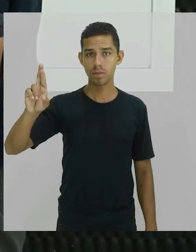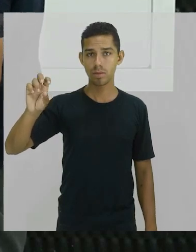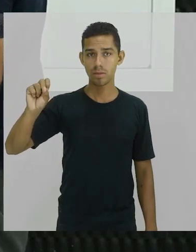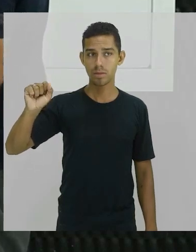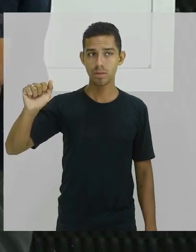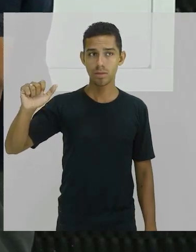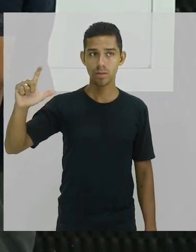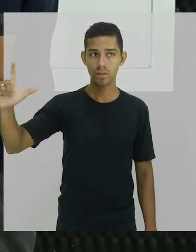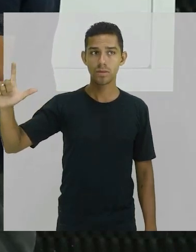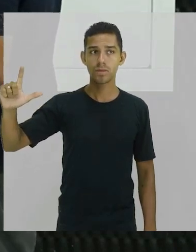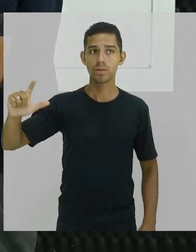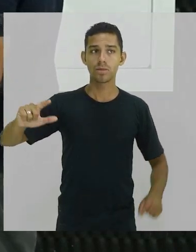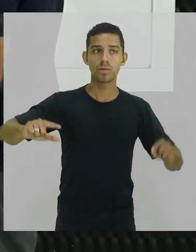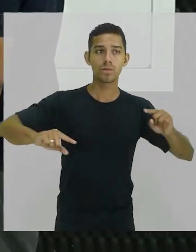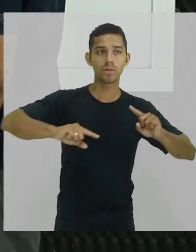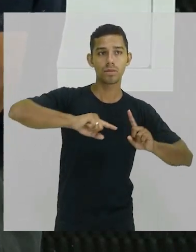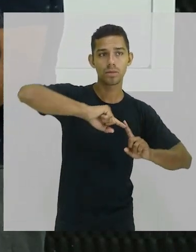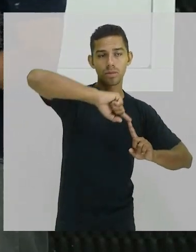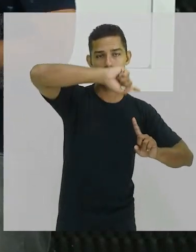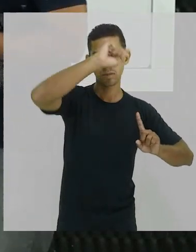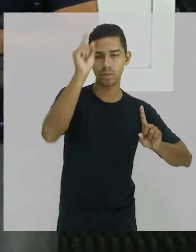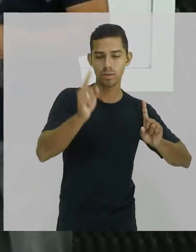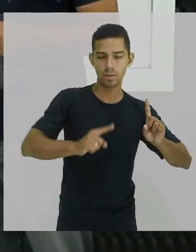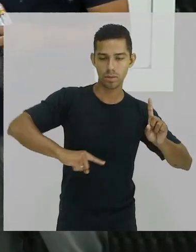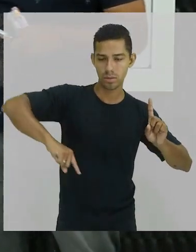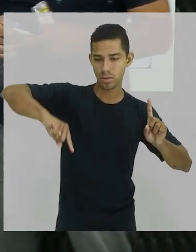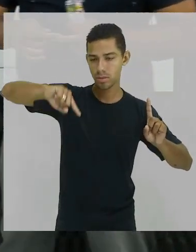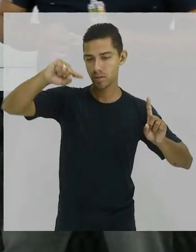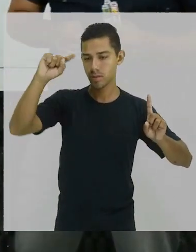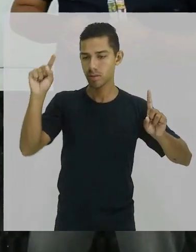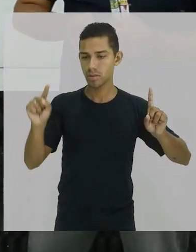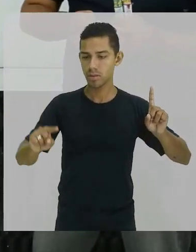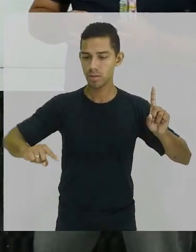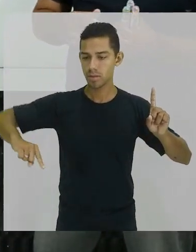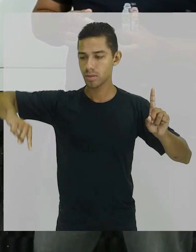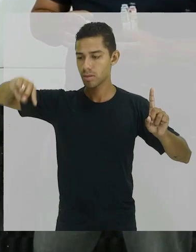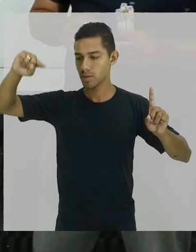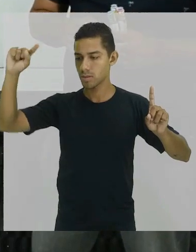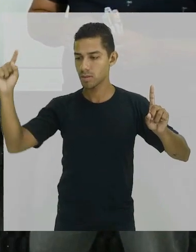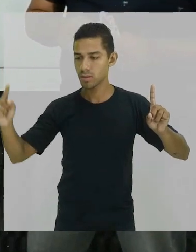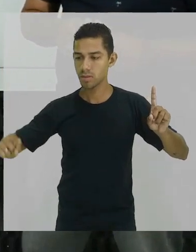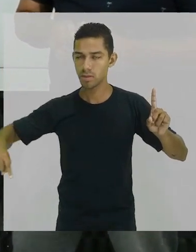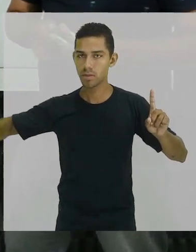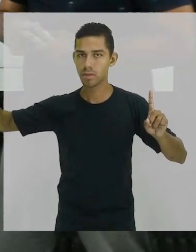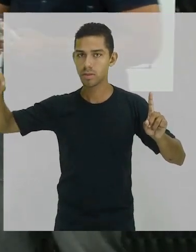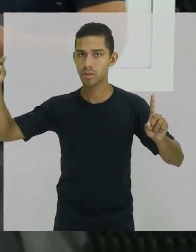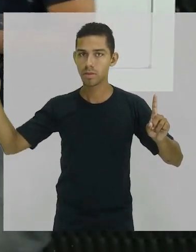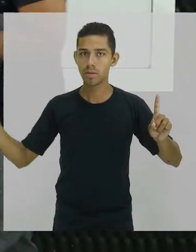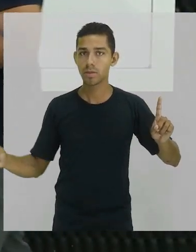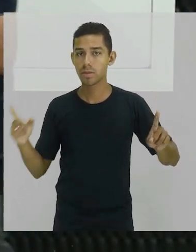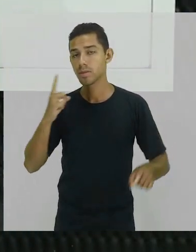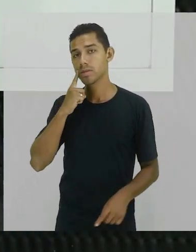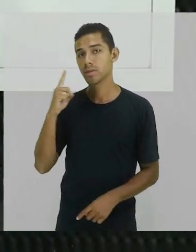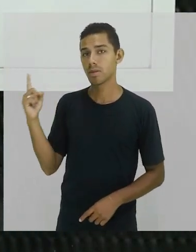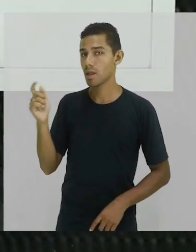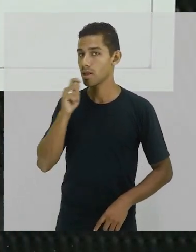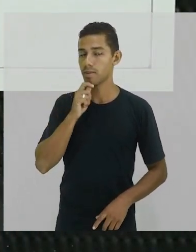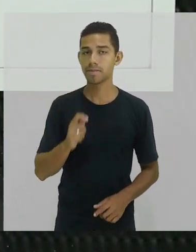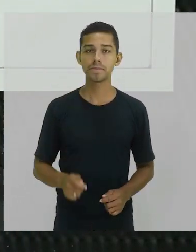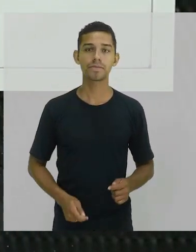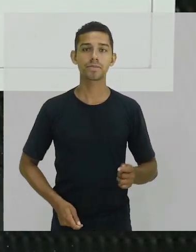aqui, Então essa é uma onda transversal, certo? Então, por exemplo, você pegar uma